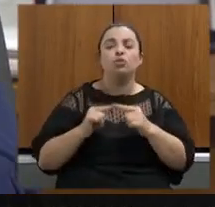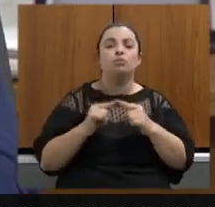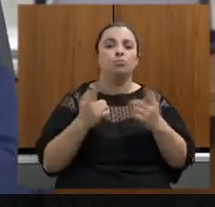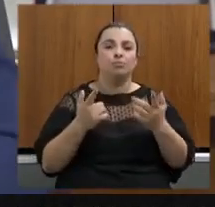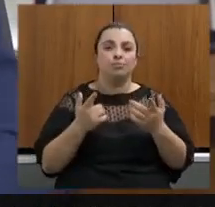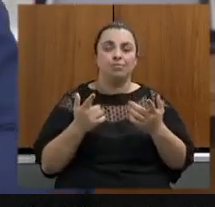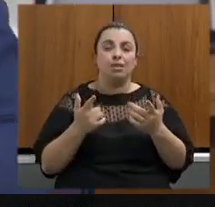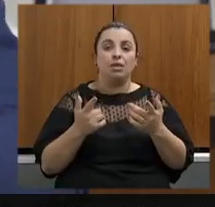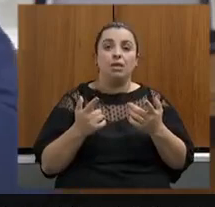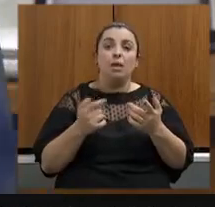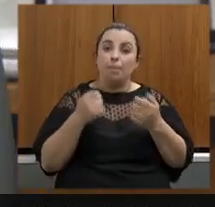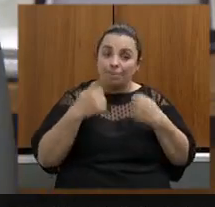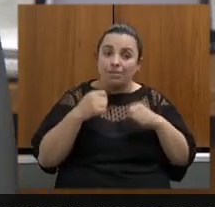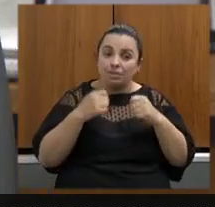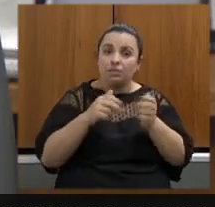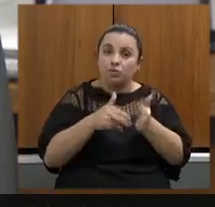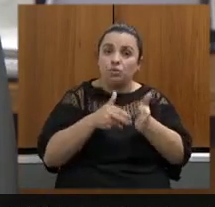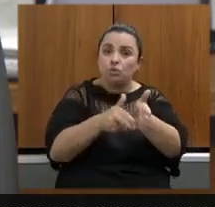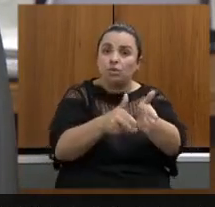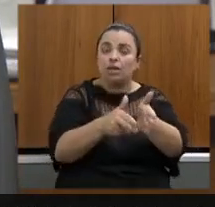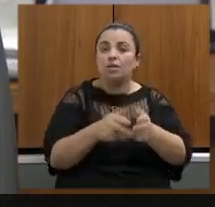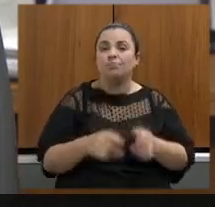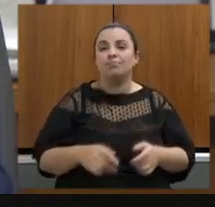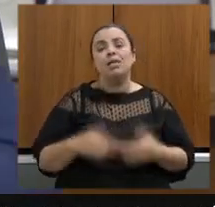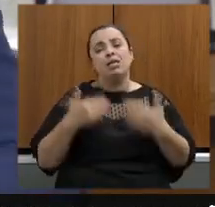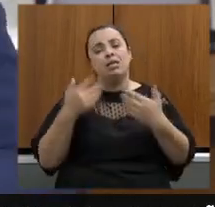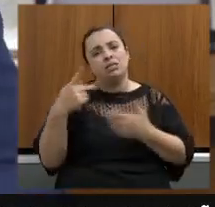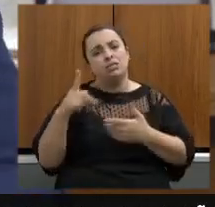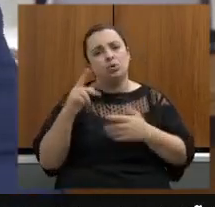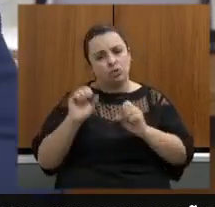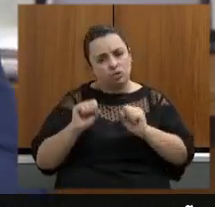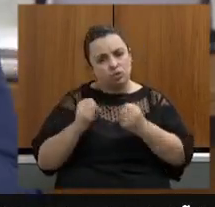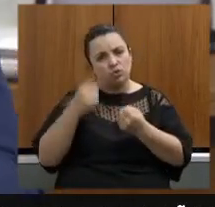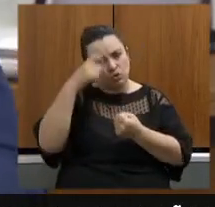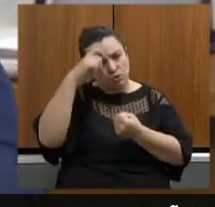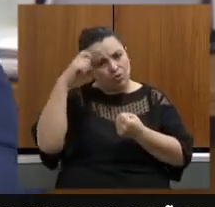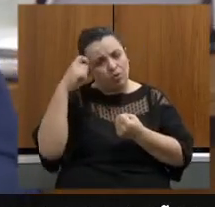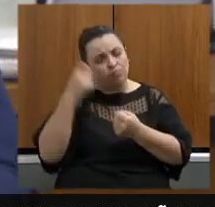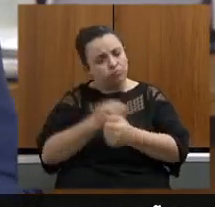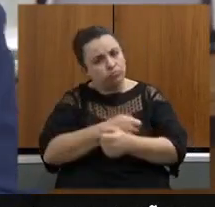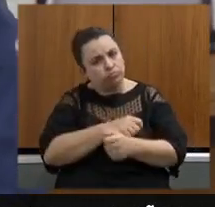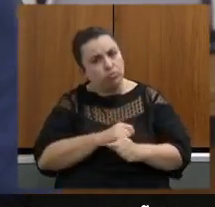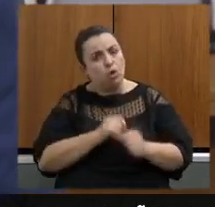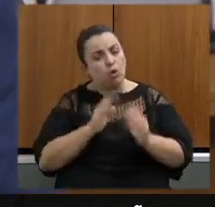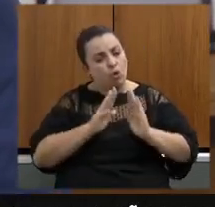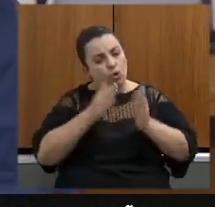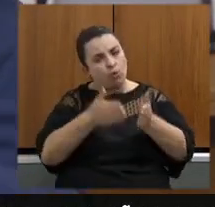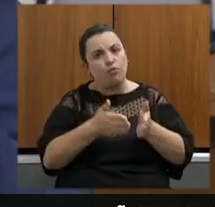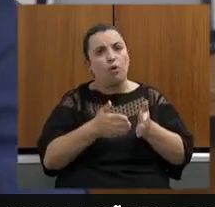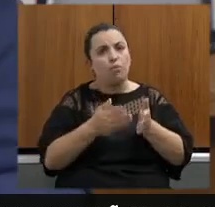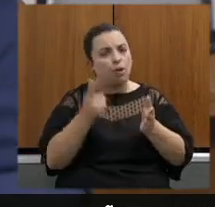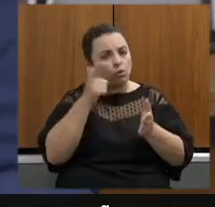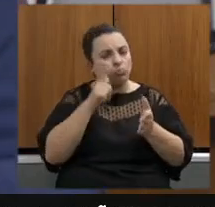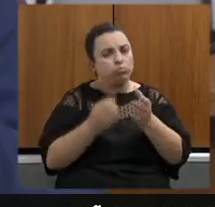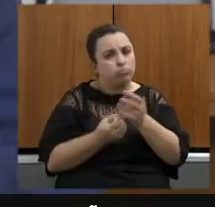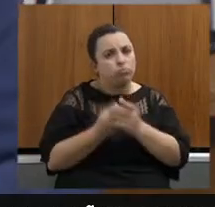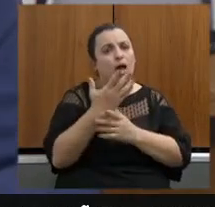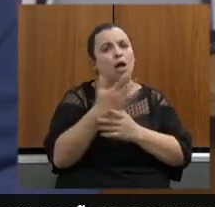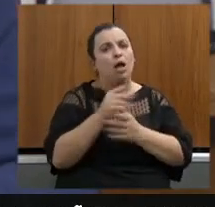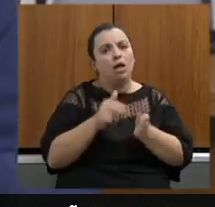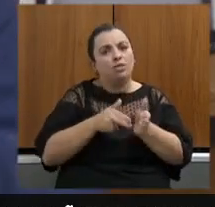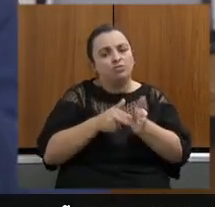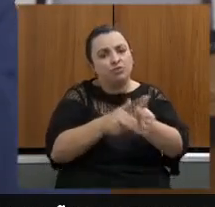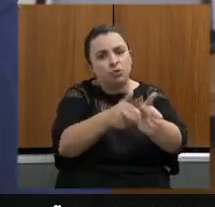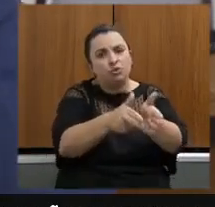nossas tradições Mas além disso é com certeza todo seu esforço pelo seu trabalho em prol das ferrovias no nosso Estado está assim